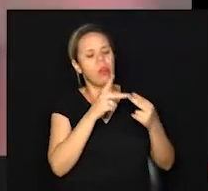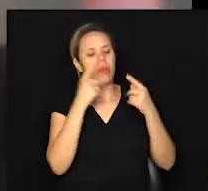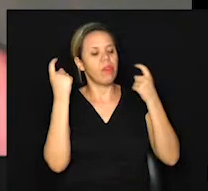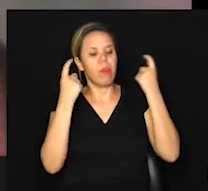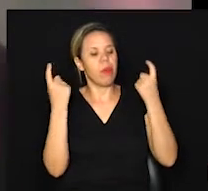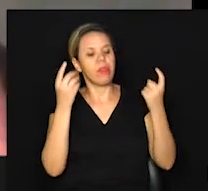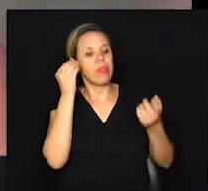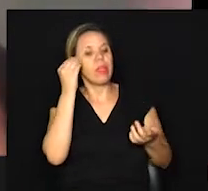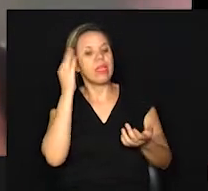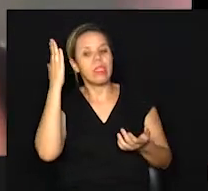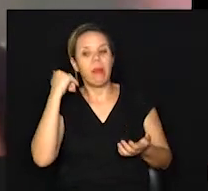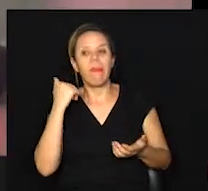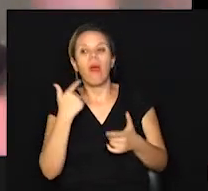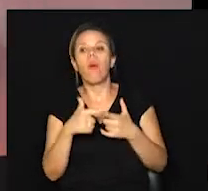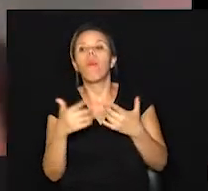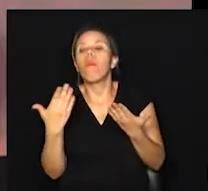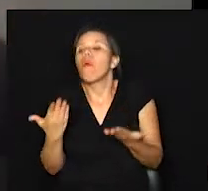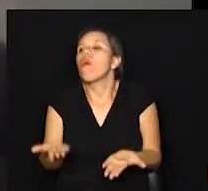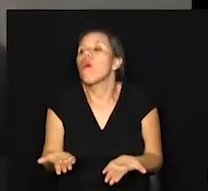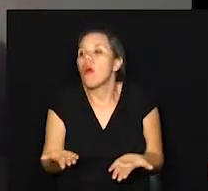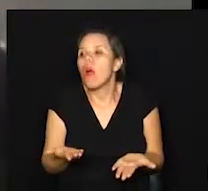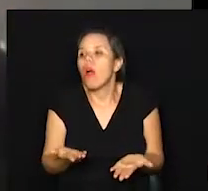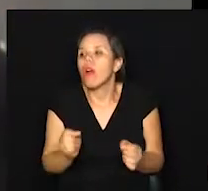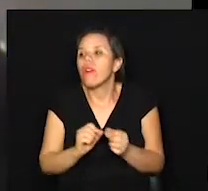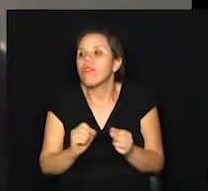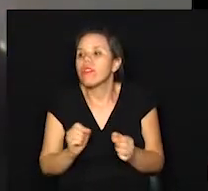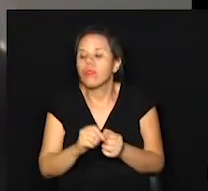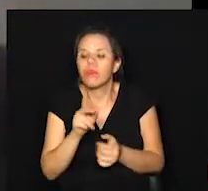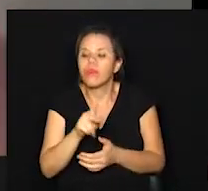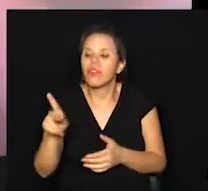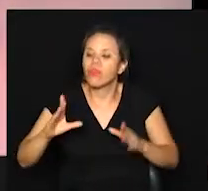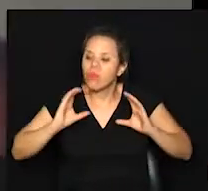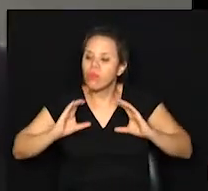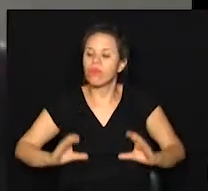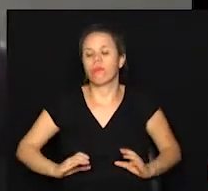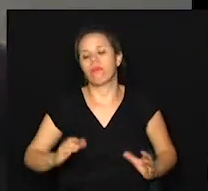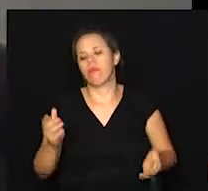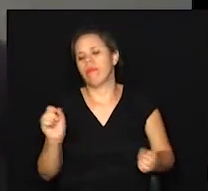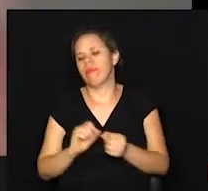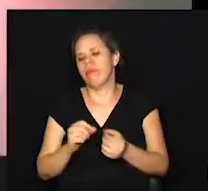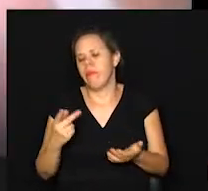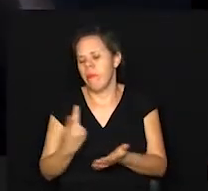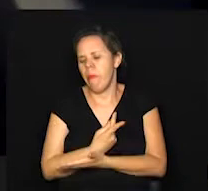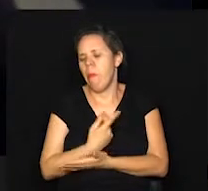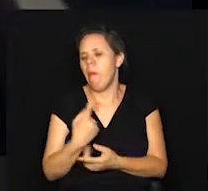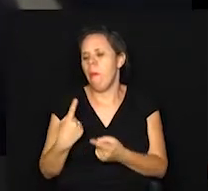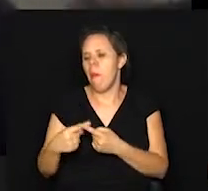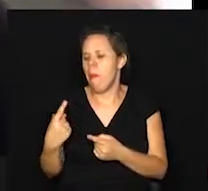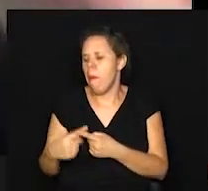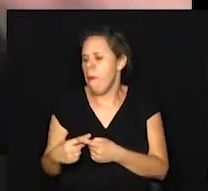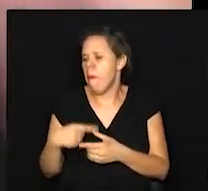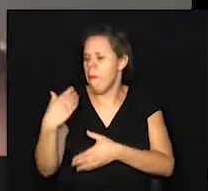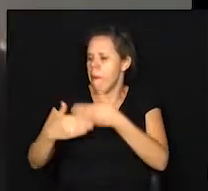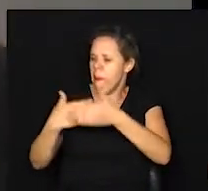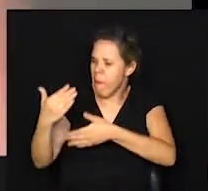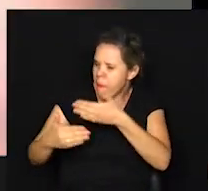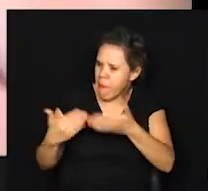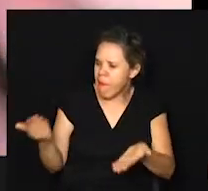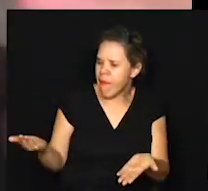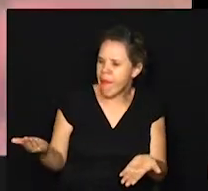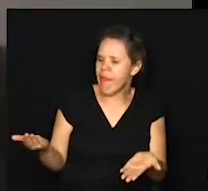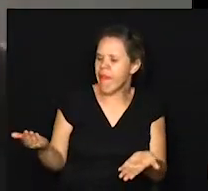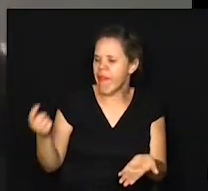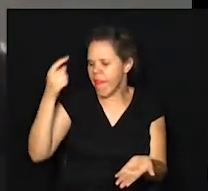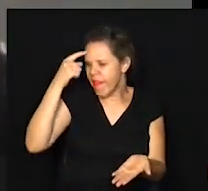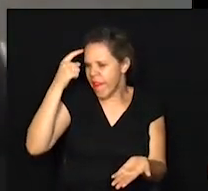tentar saber qual era o modus operandi desse professor, o que esse professor fez, qual a relação dele no cotidiano, tentar pensar